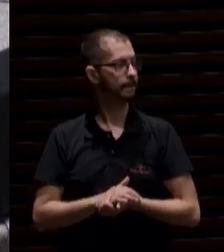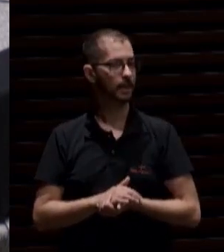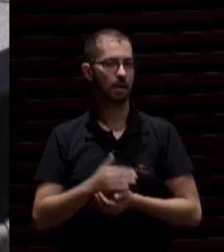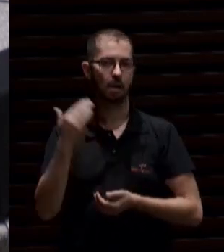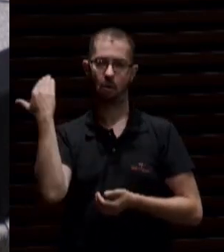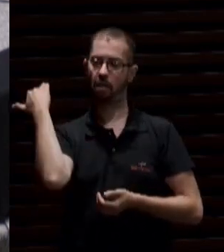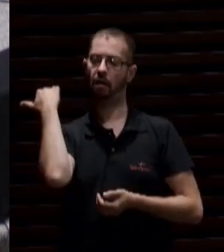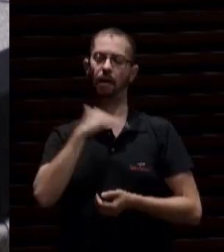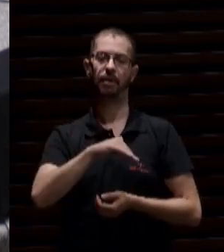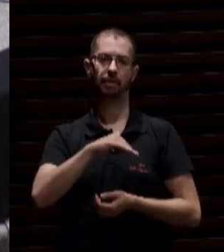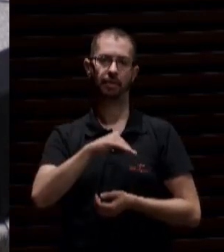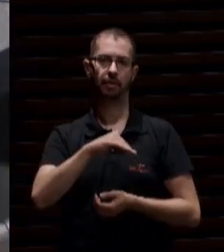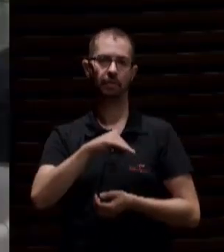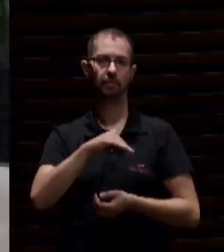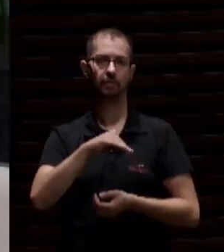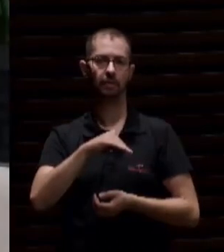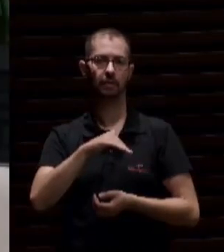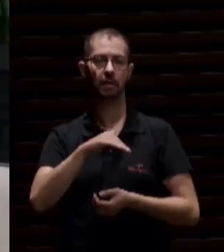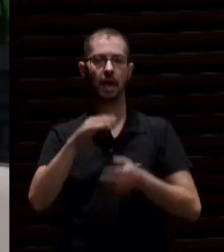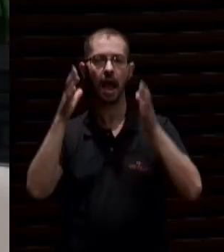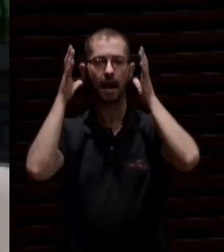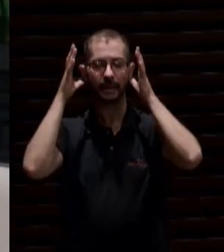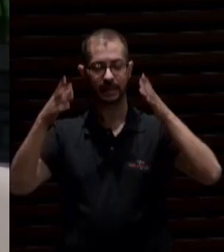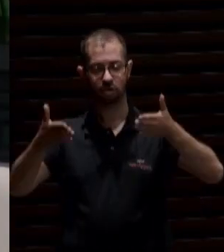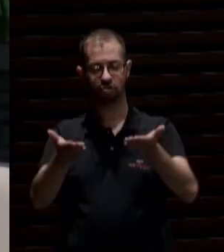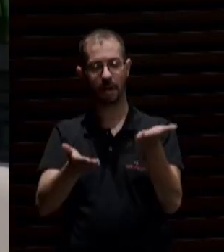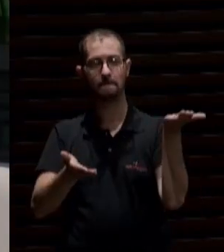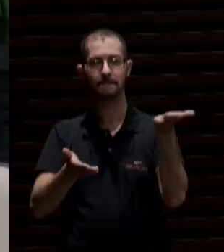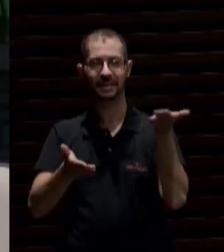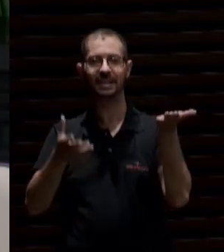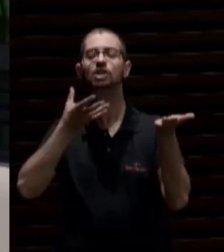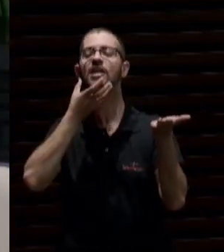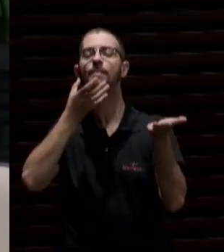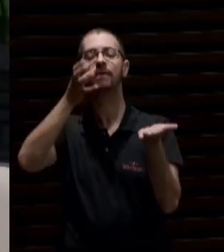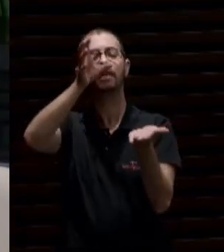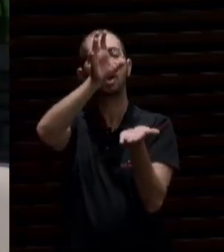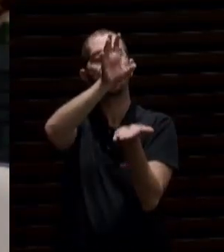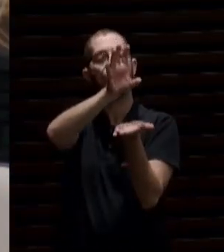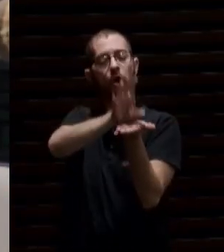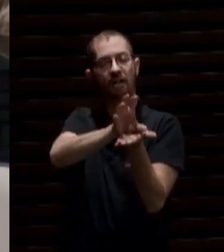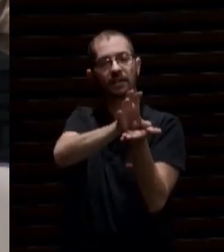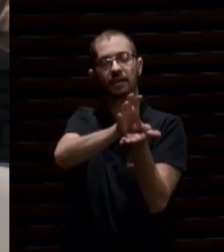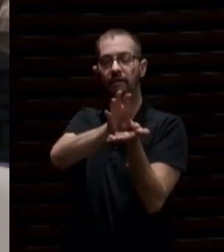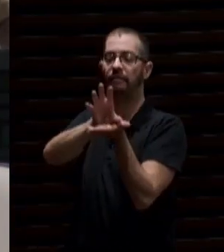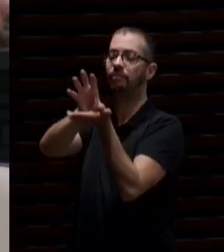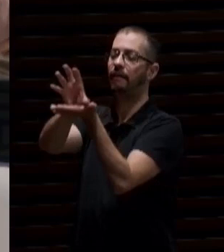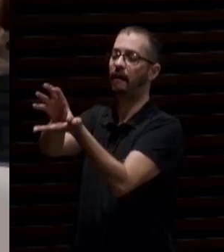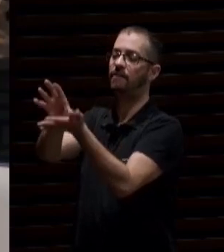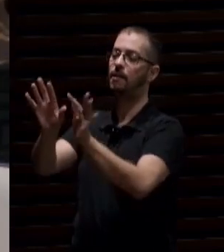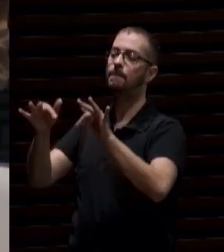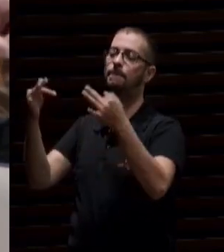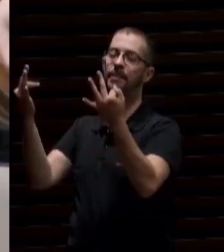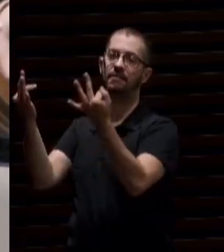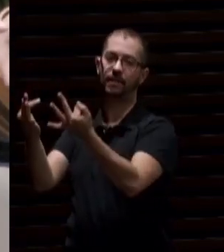pessoa, colocavam em cima de uma bandeja a cabeça da pessoa decapitada, dava para a família da pessoa, fazia com que